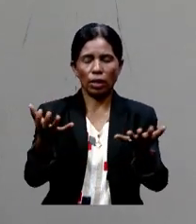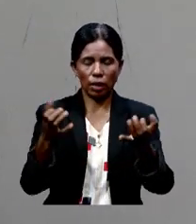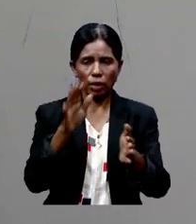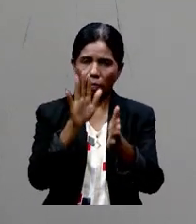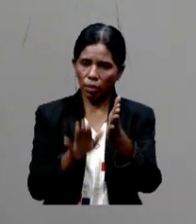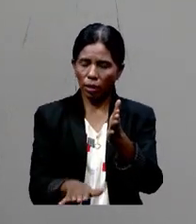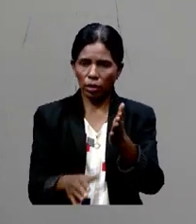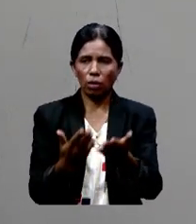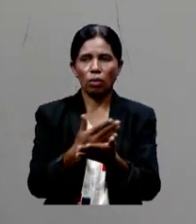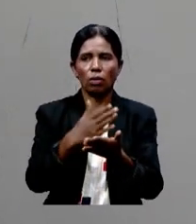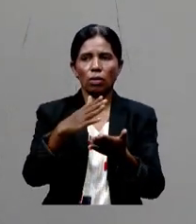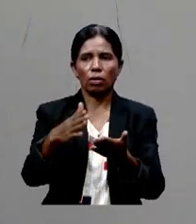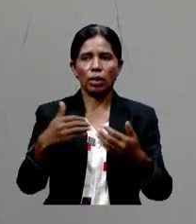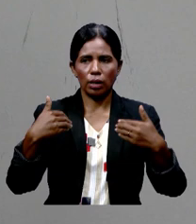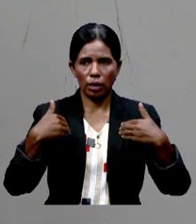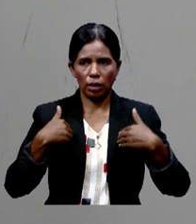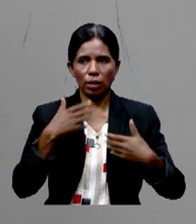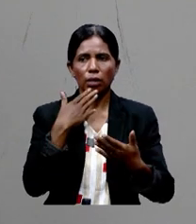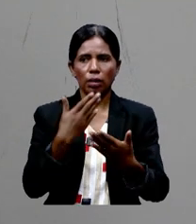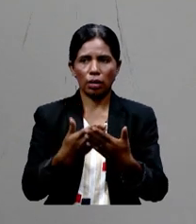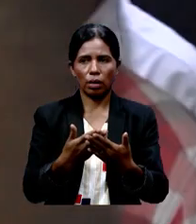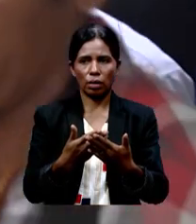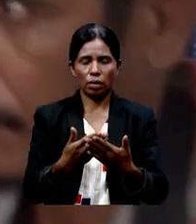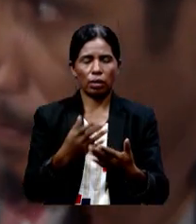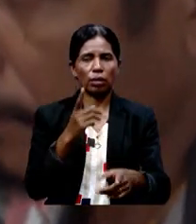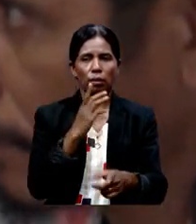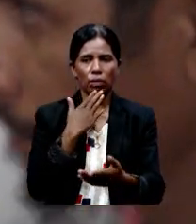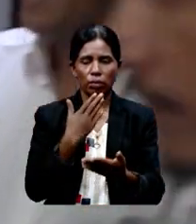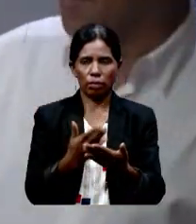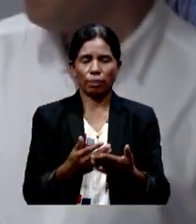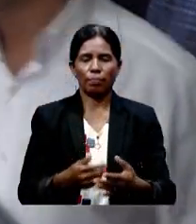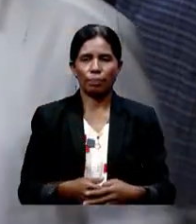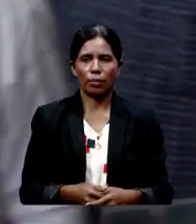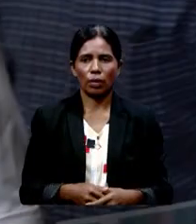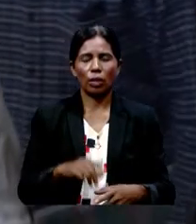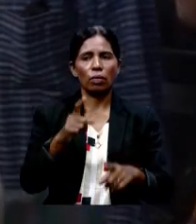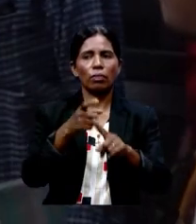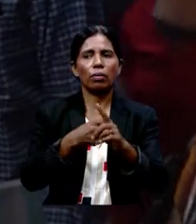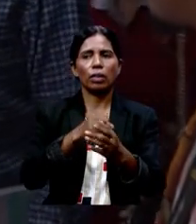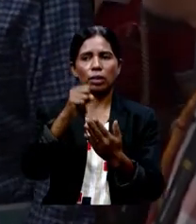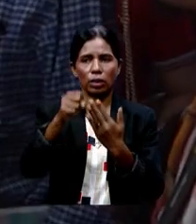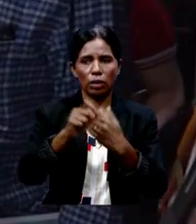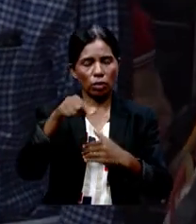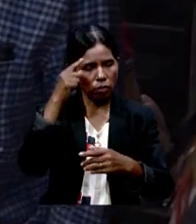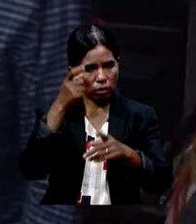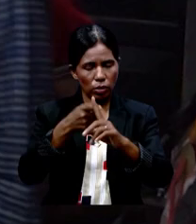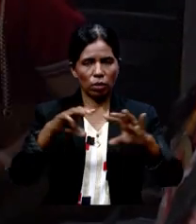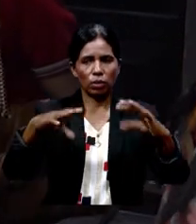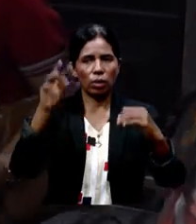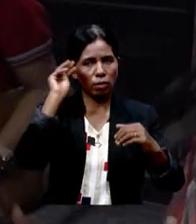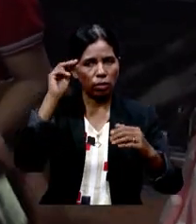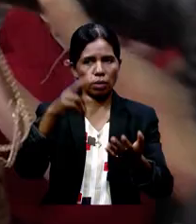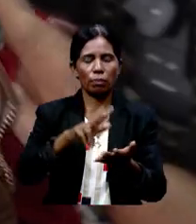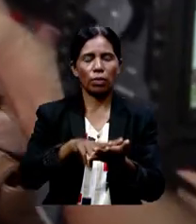basosa é subsídio, mas subsídio mas é qualidade de água, qualidade de água. Antes de fulano em setembro, o governo de Rússia e o Conselho do Ministro